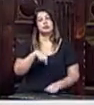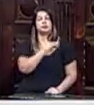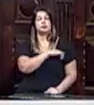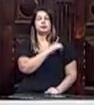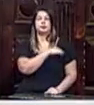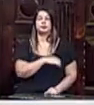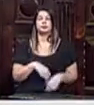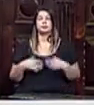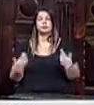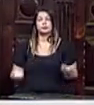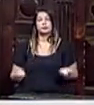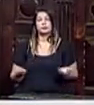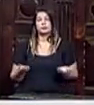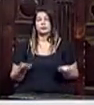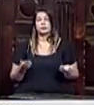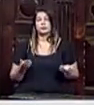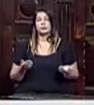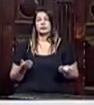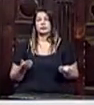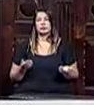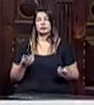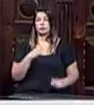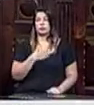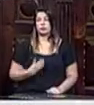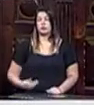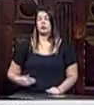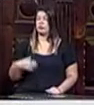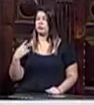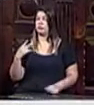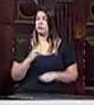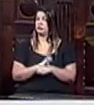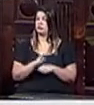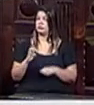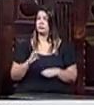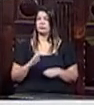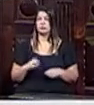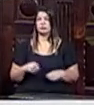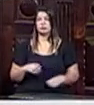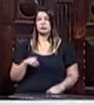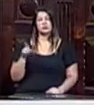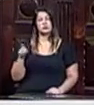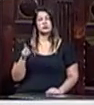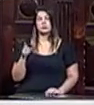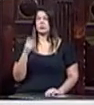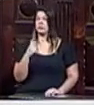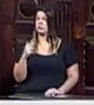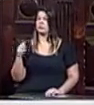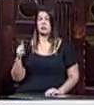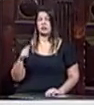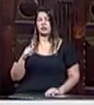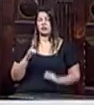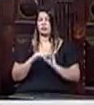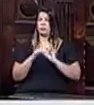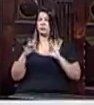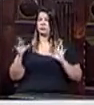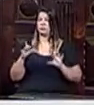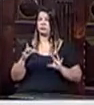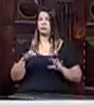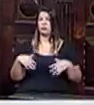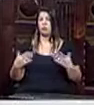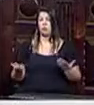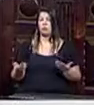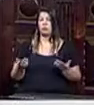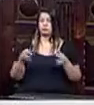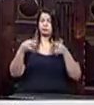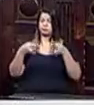recebido. Quer dizer, então, o governo do Estado, simplesmente, não ter a autoridade ou a